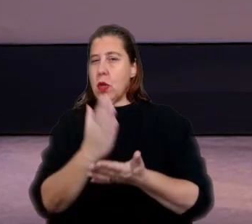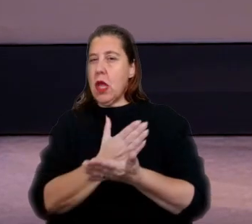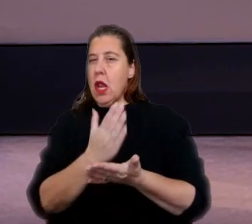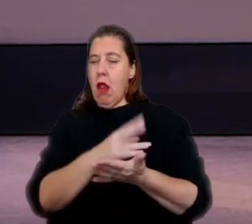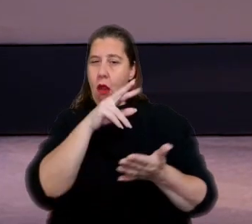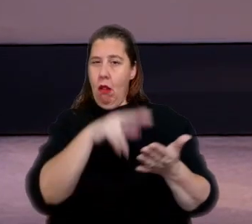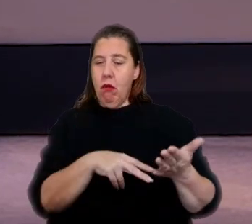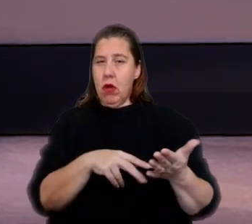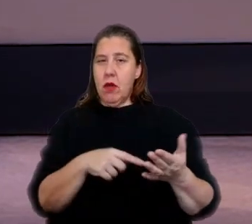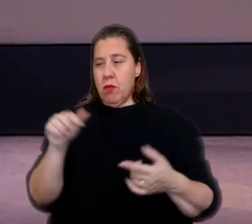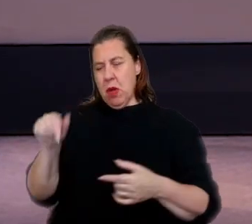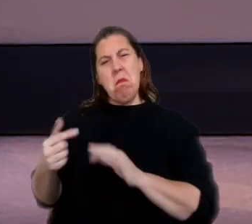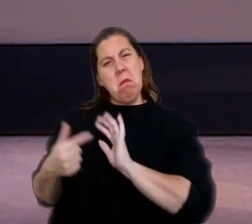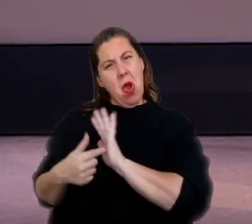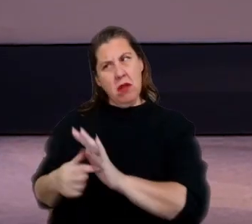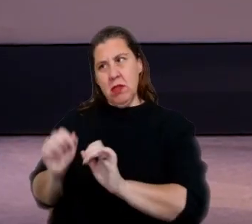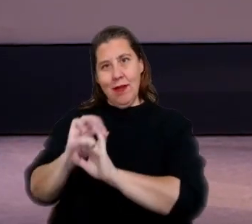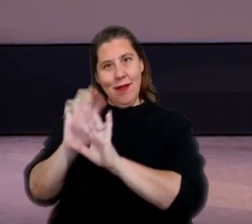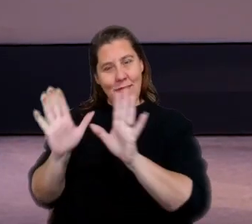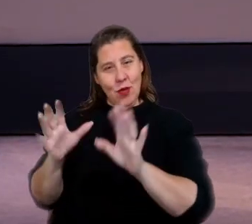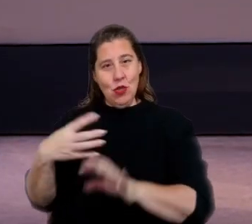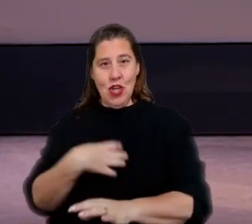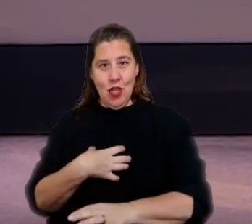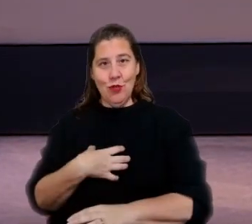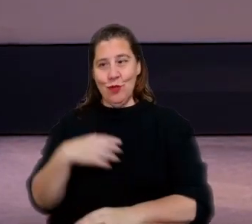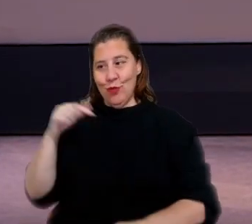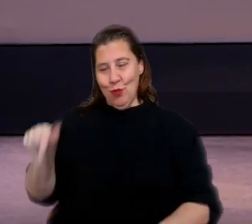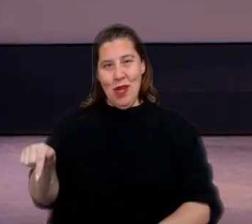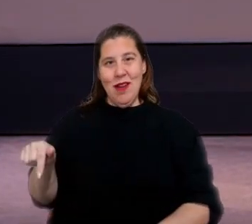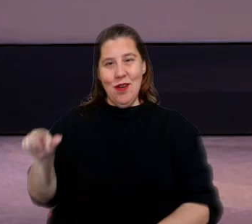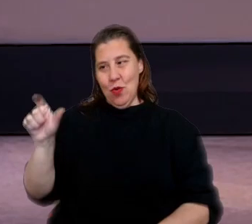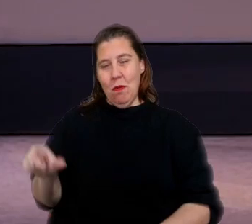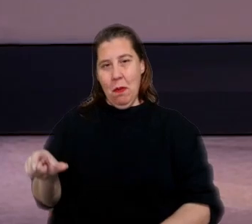né? Bom, e a saída